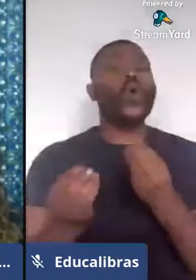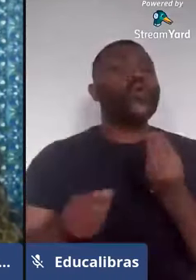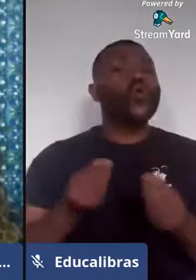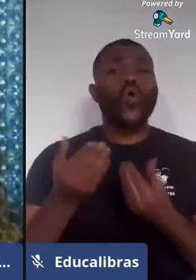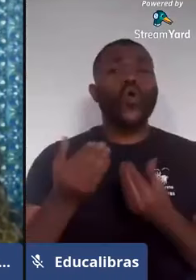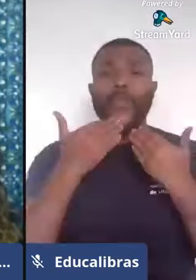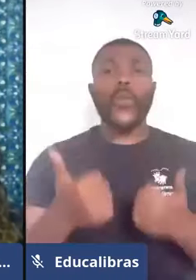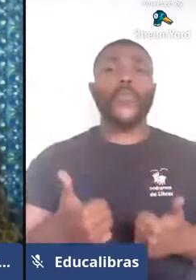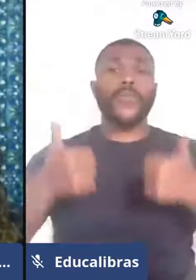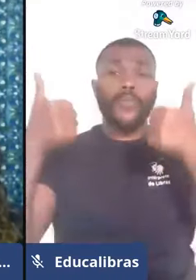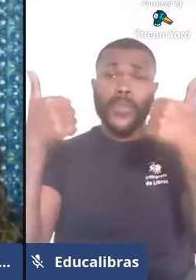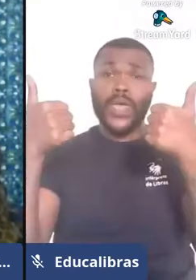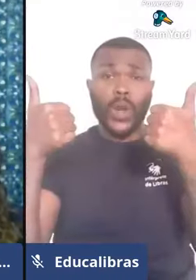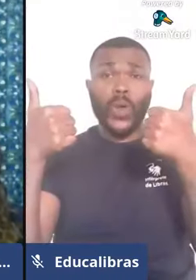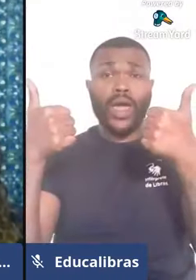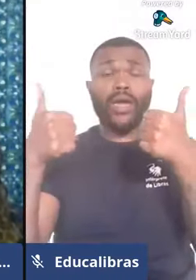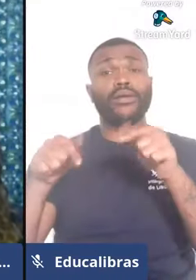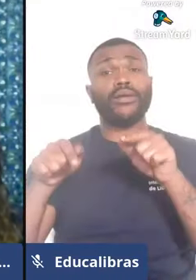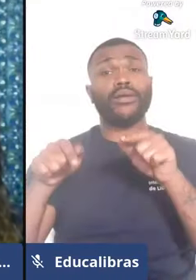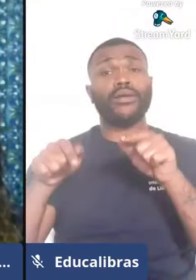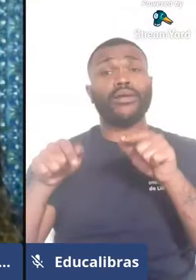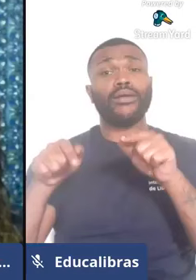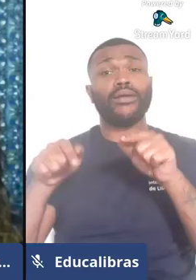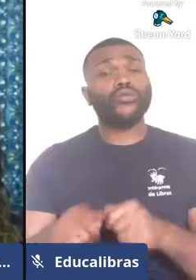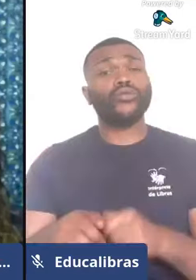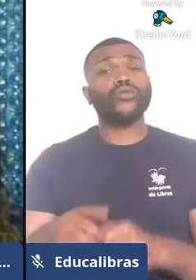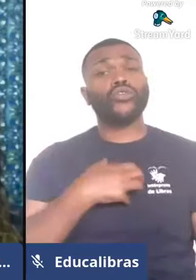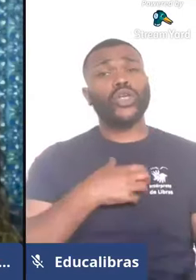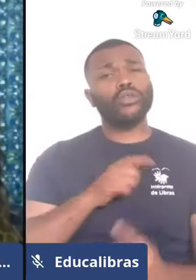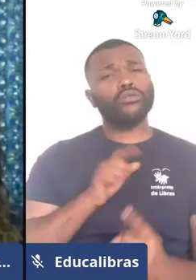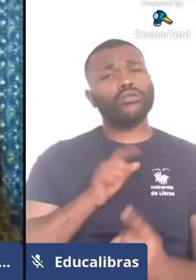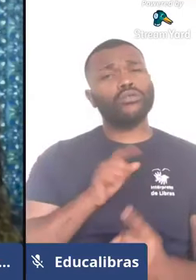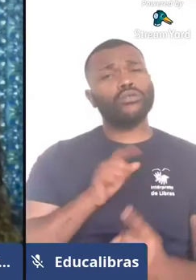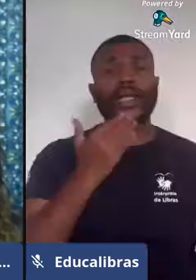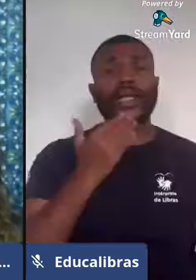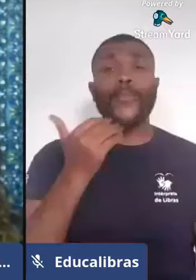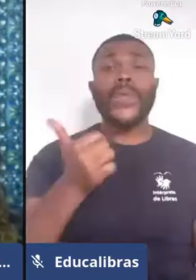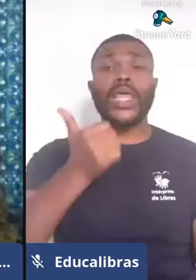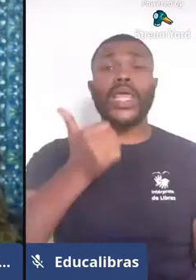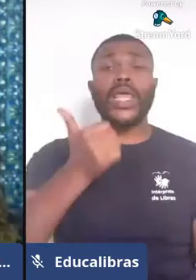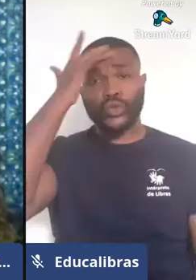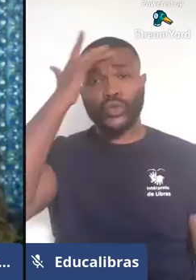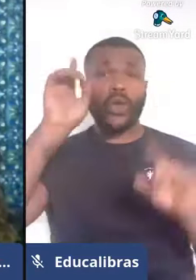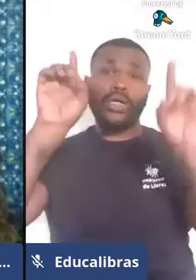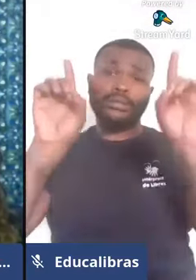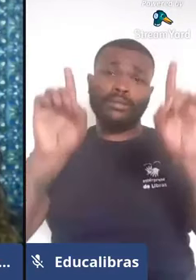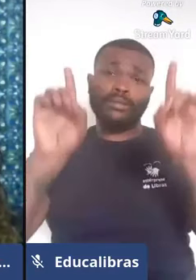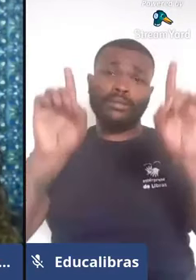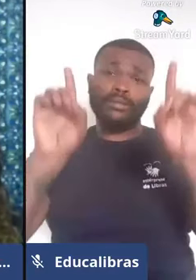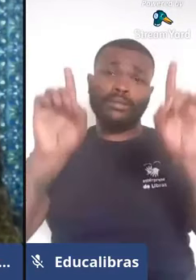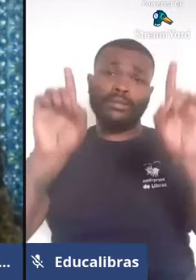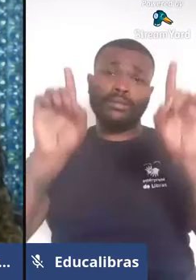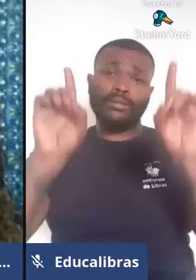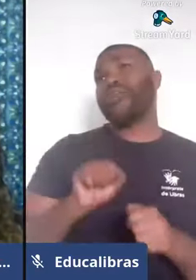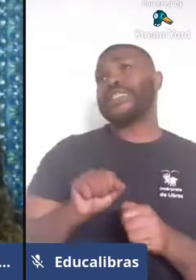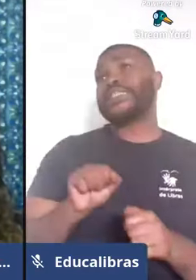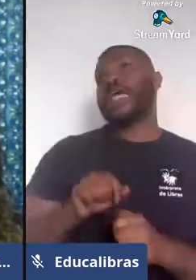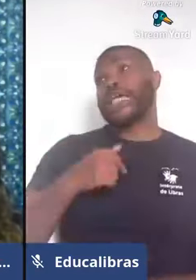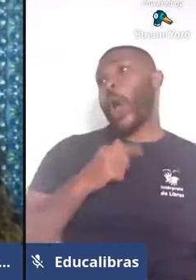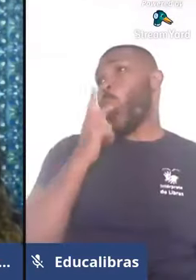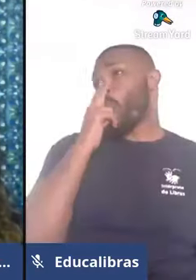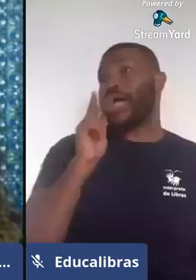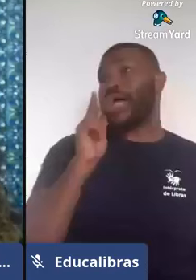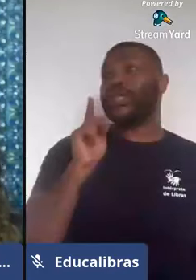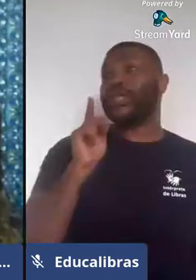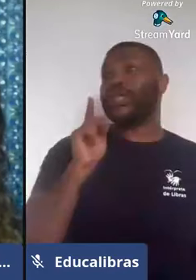com que isso seja feito de uma maneira que atenda melhor a pessoa com deficiência. Então é aquela coisa, né? Eu não vou fazer o que eu acho que ela precisa, mas eu vou fazer